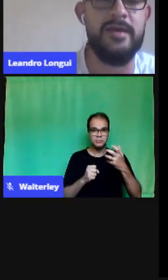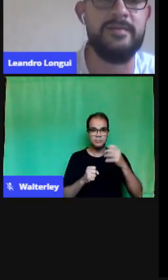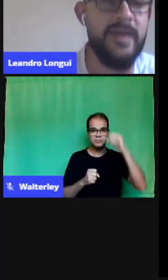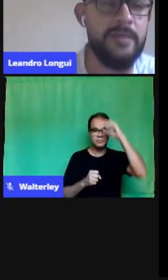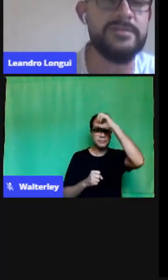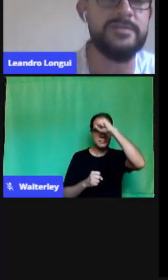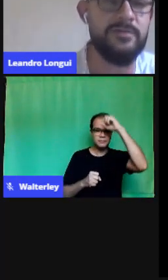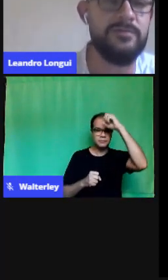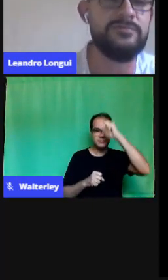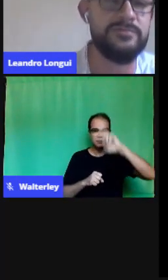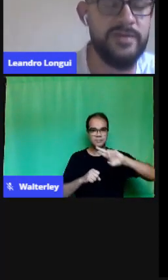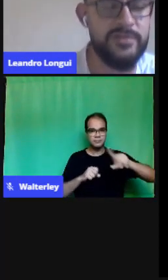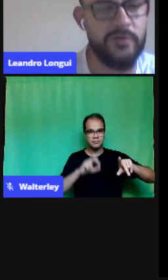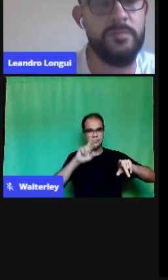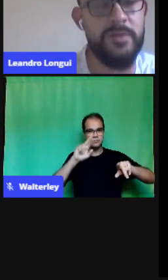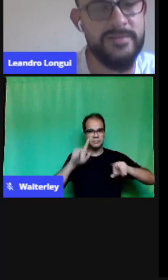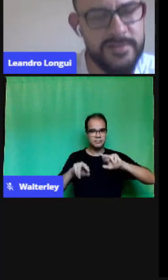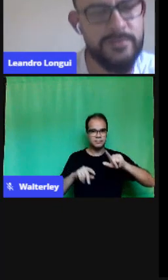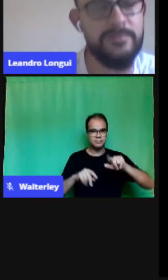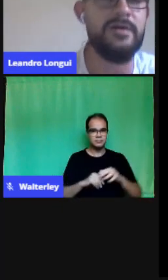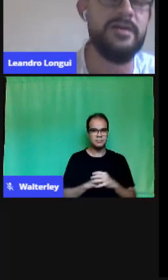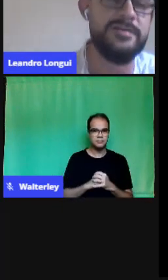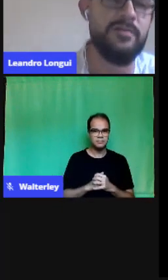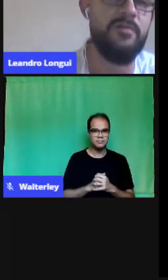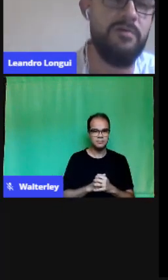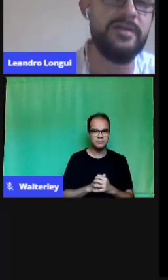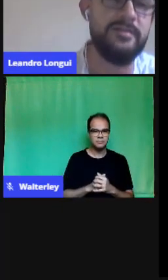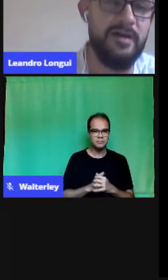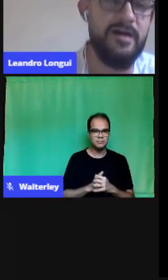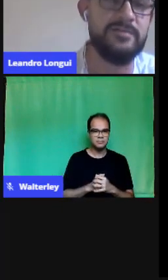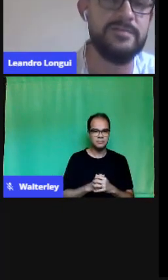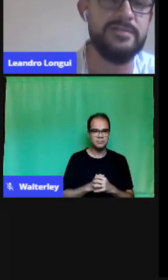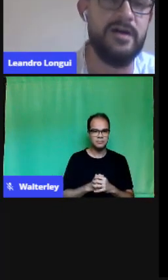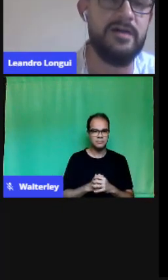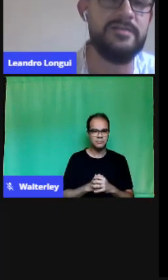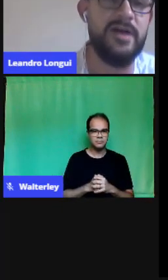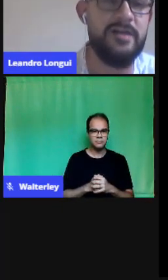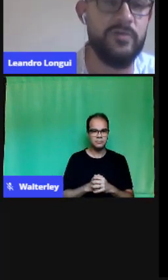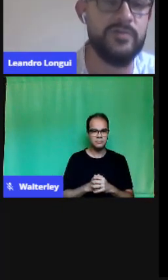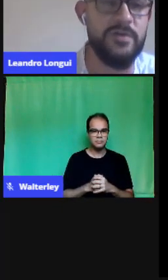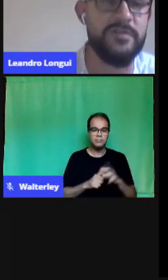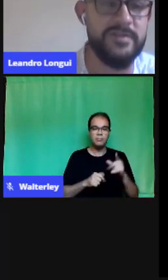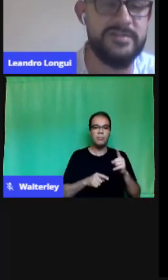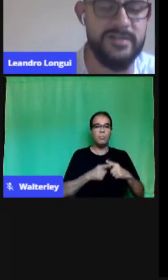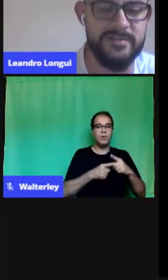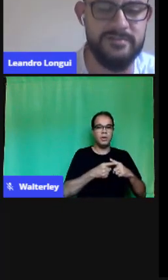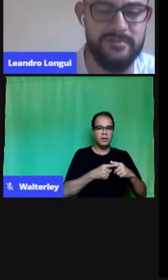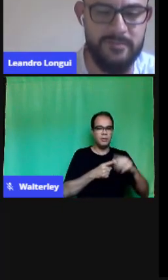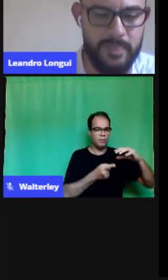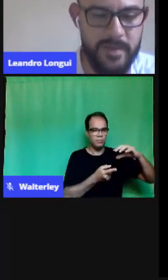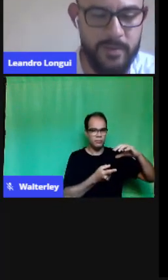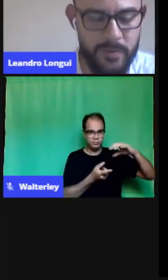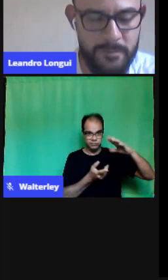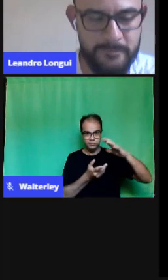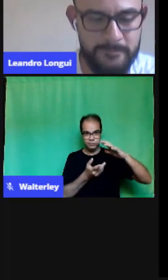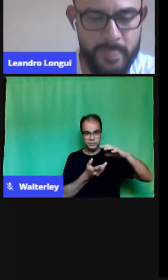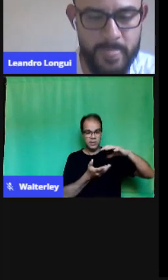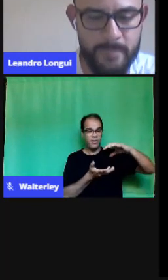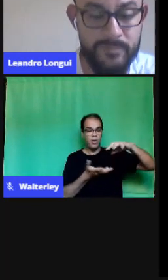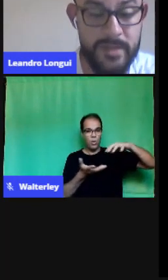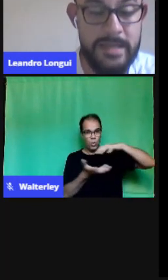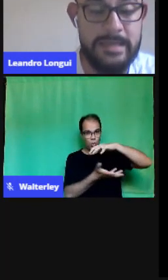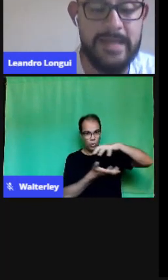conteúdos, temas que estão da história do Brasil, que estão conectados à Revolução Francesa, na